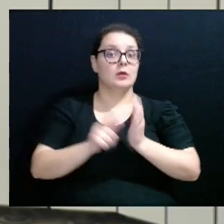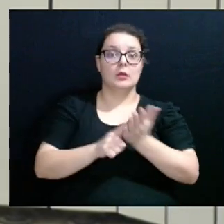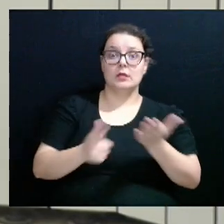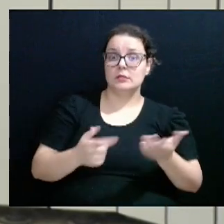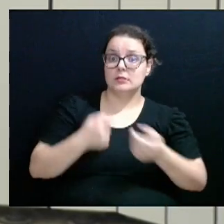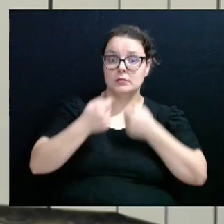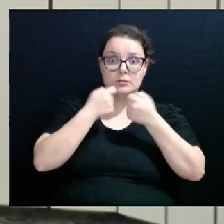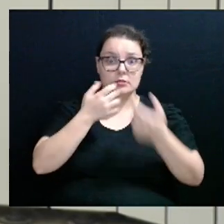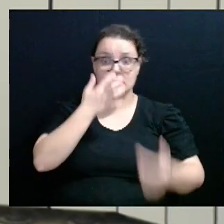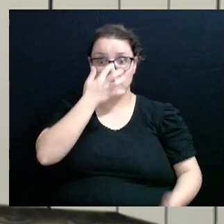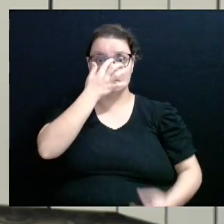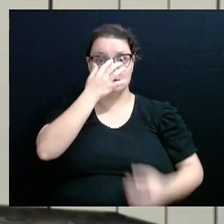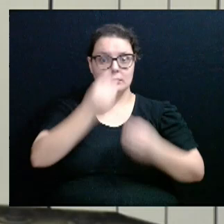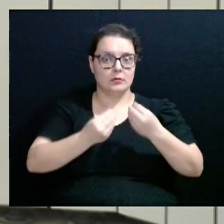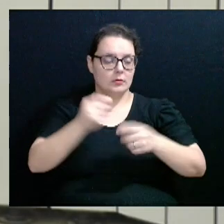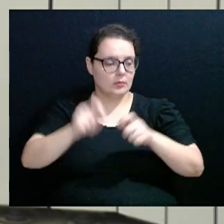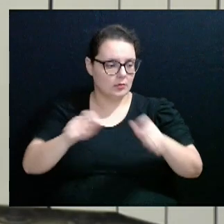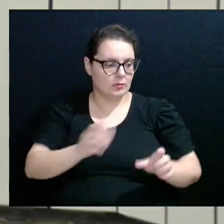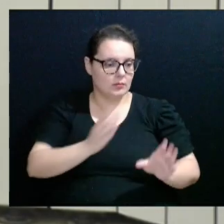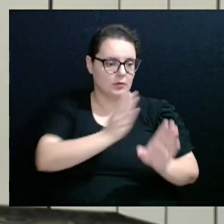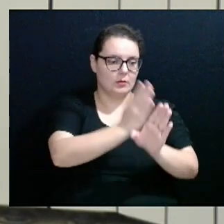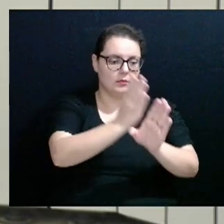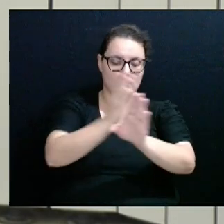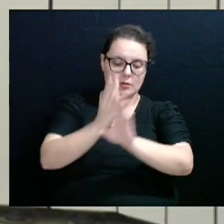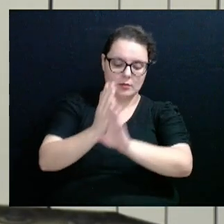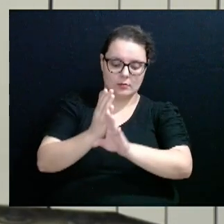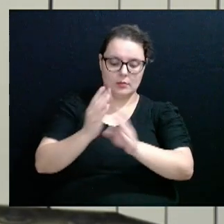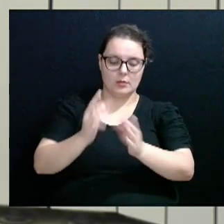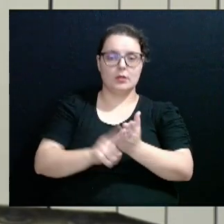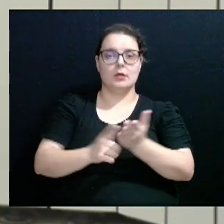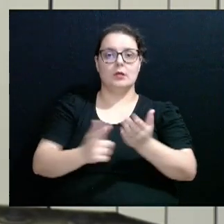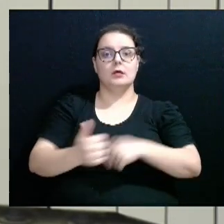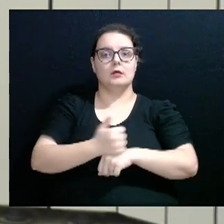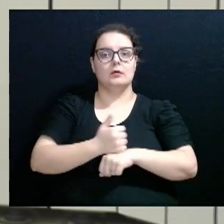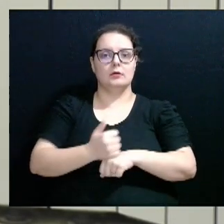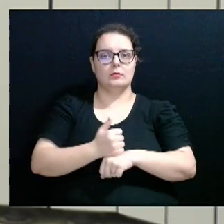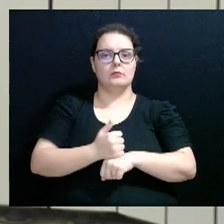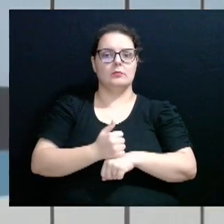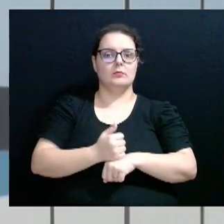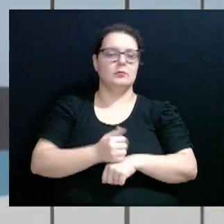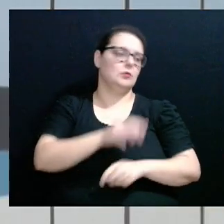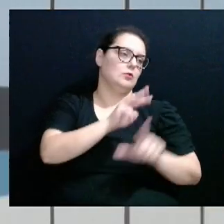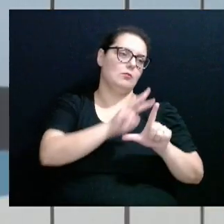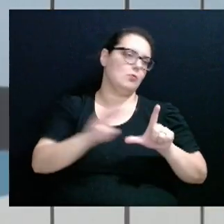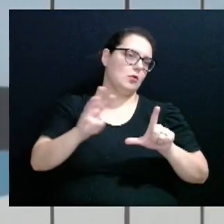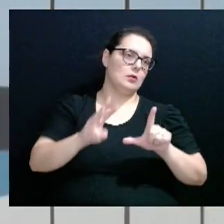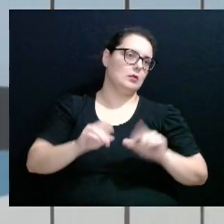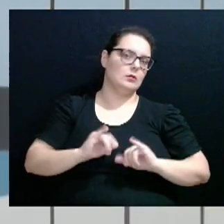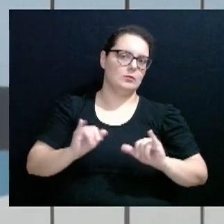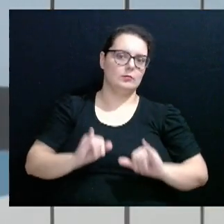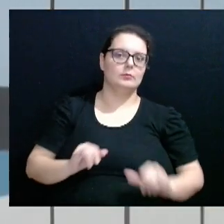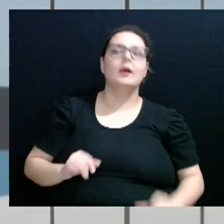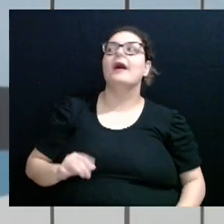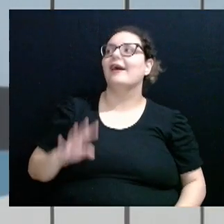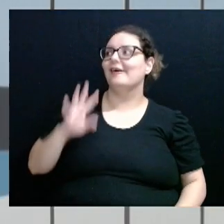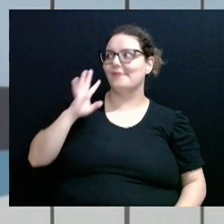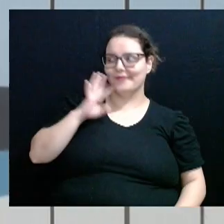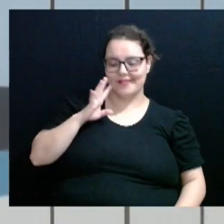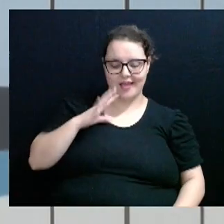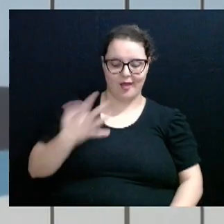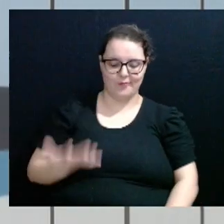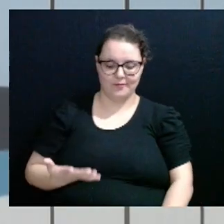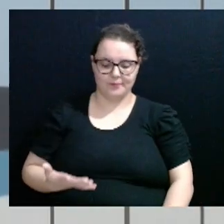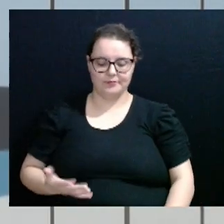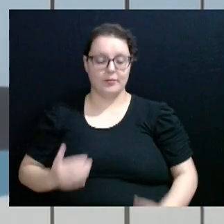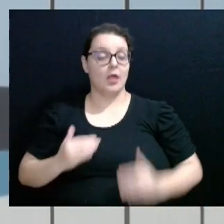podem identificar esse jornalismo, por exemplo, em um portal de notícias? Muito massa. Eu acho que a construção do